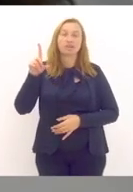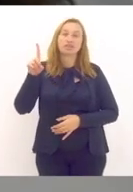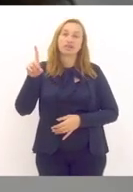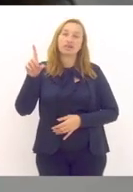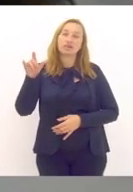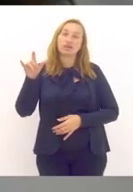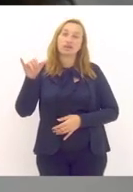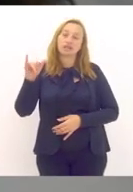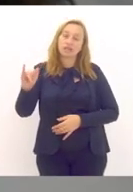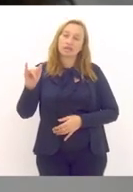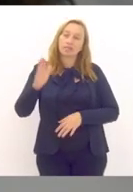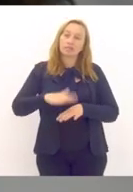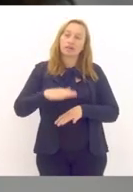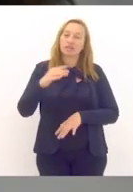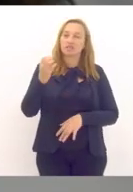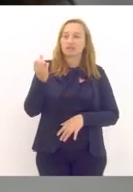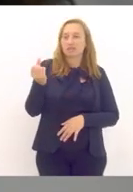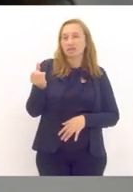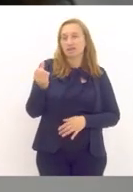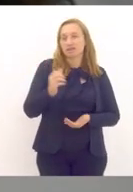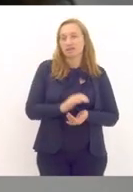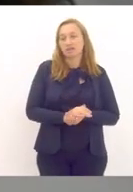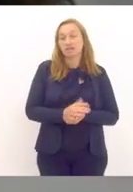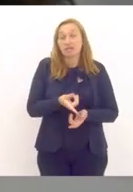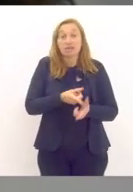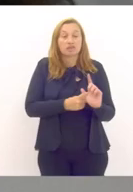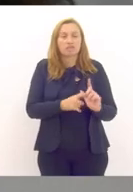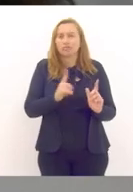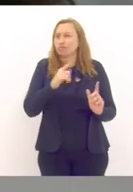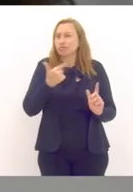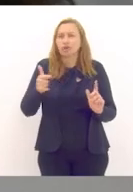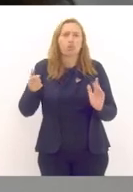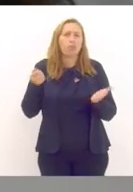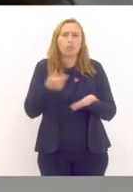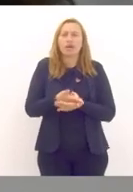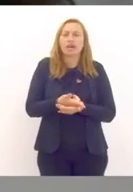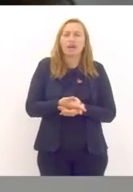dívida se tornou impagável por causa dos juros.